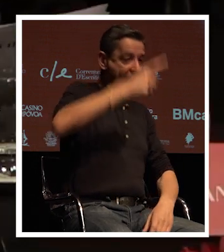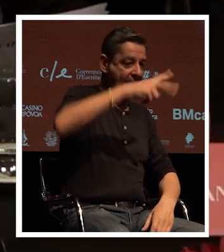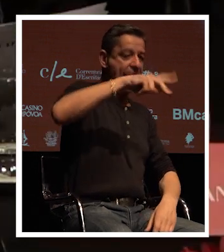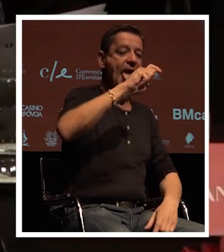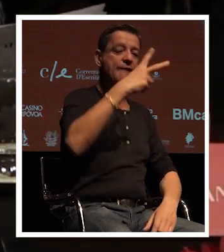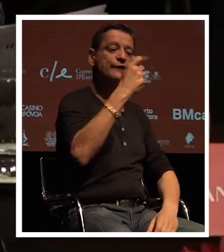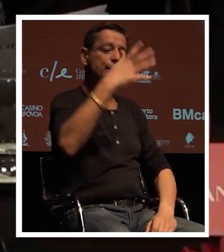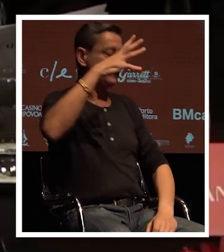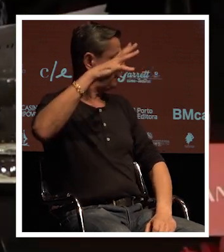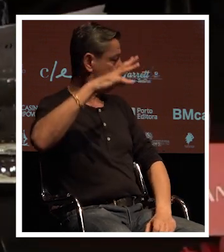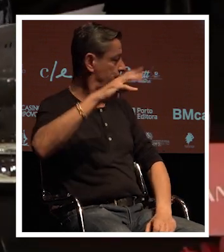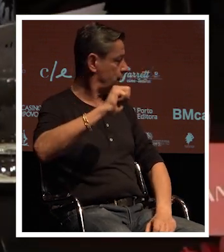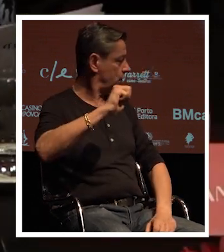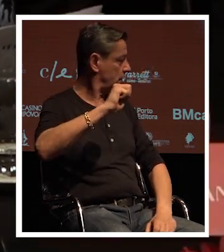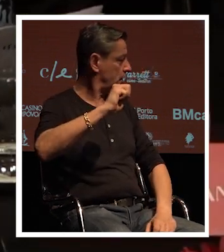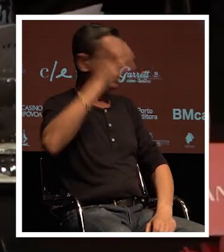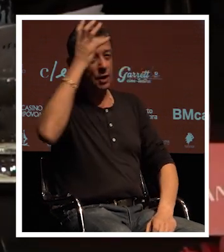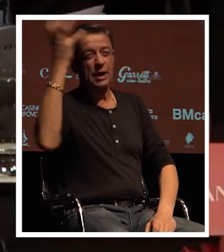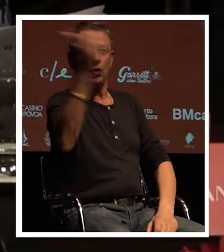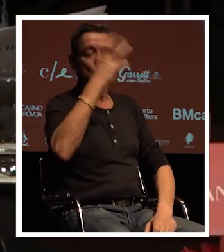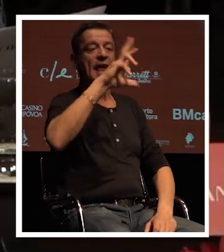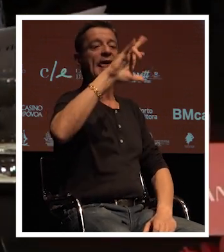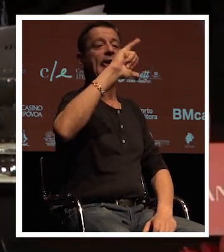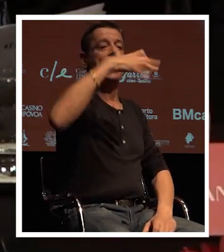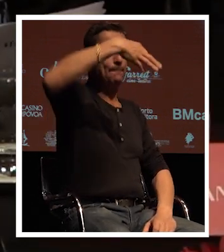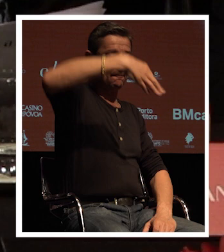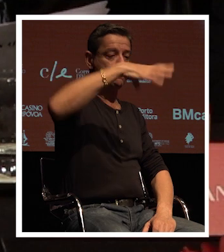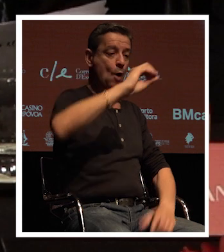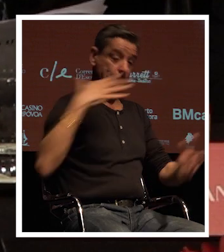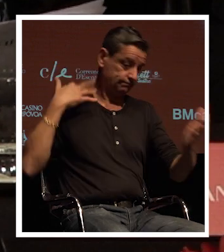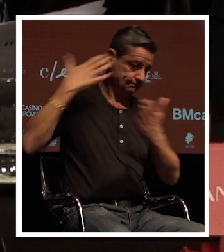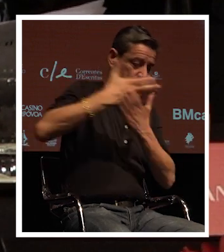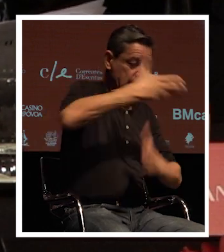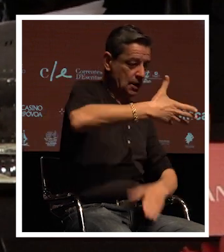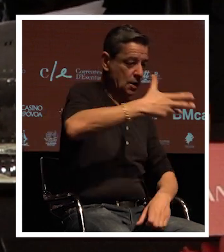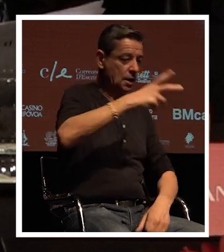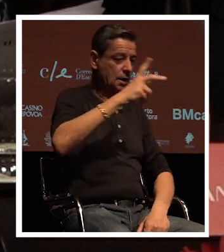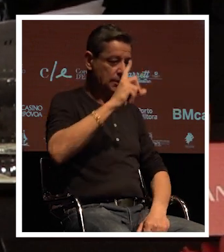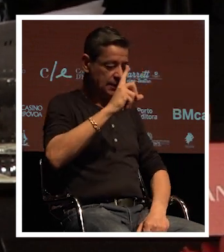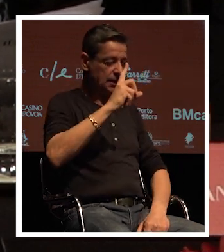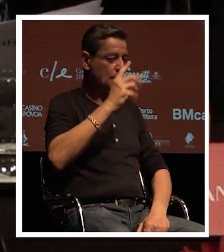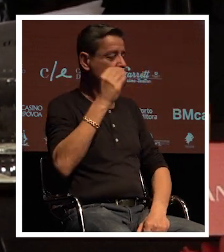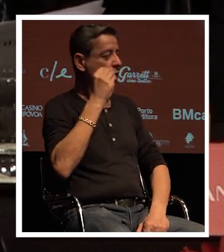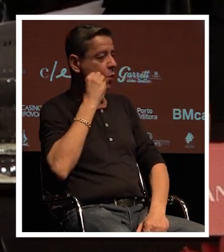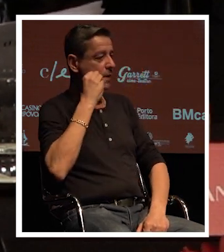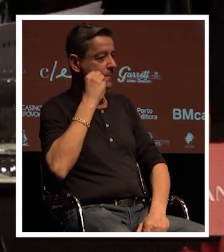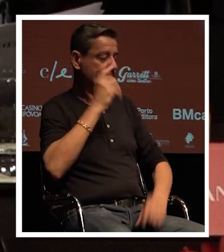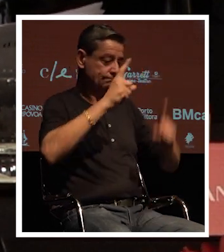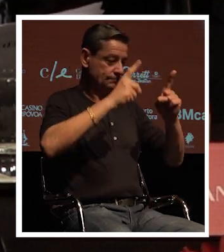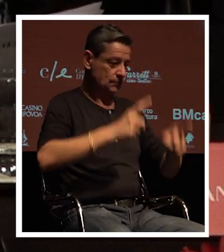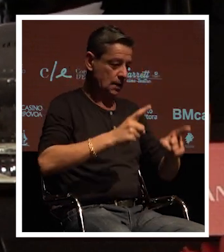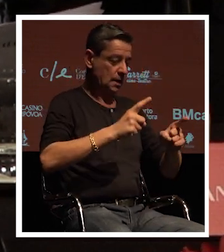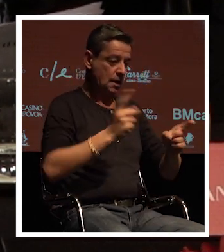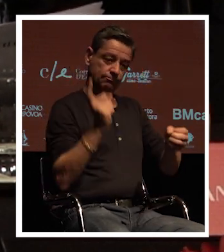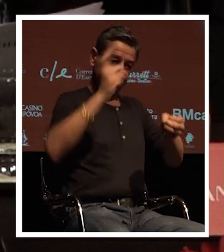conhecido como mais no universo da cultura Hi Poop desde 96 usa a palavra como arma de intervenção é